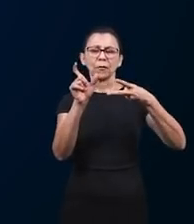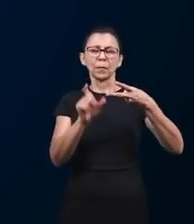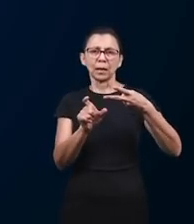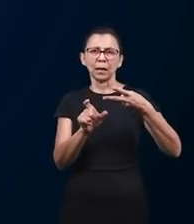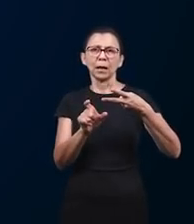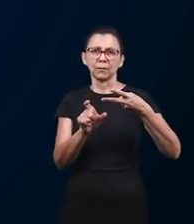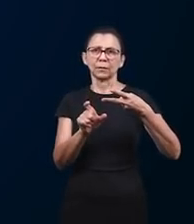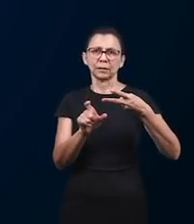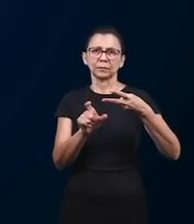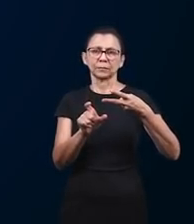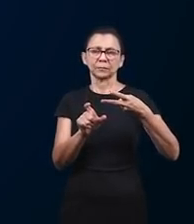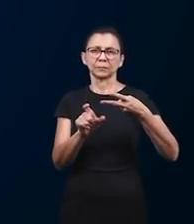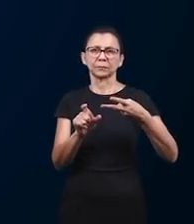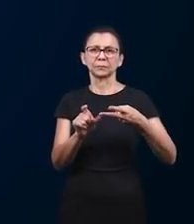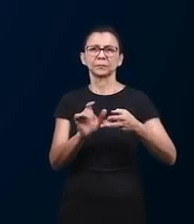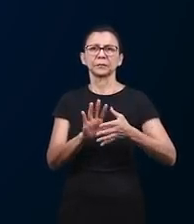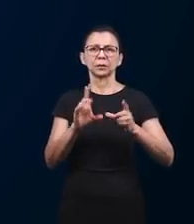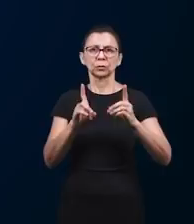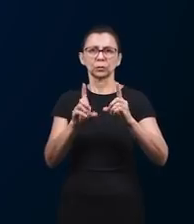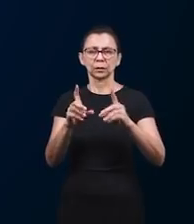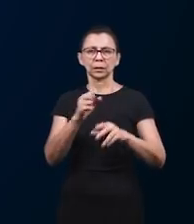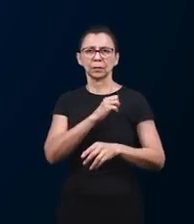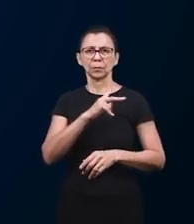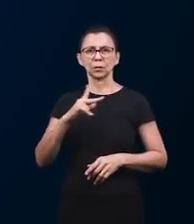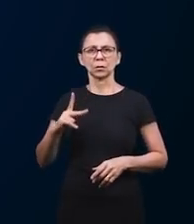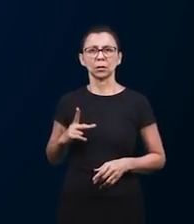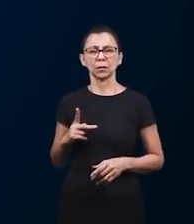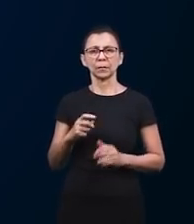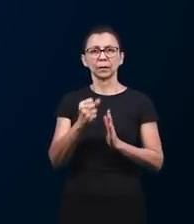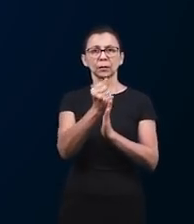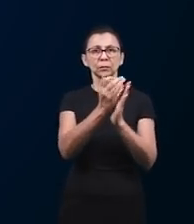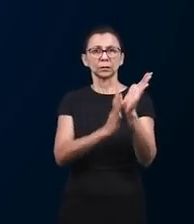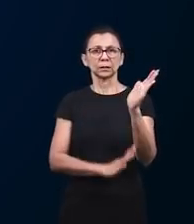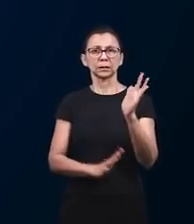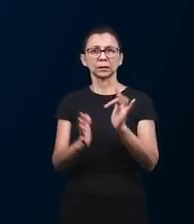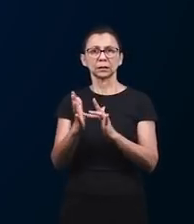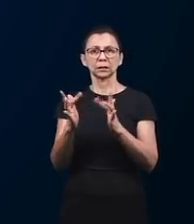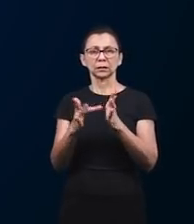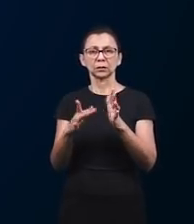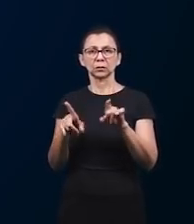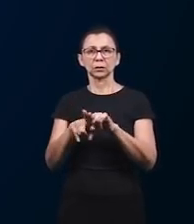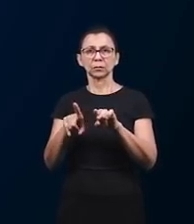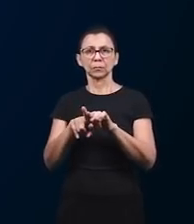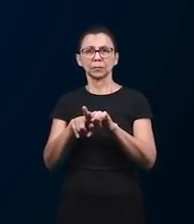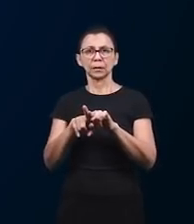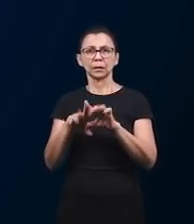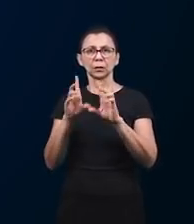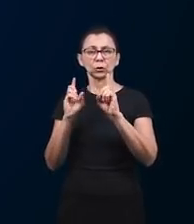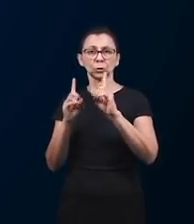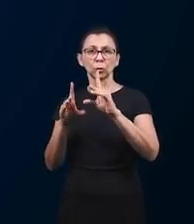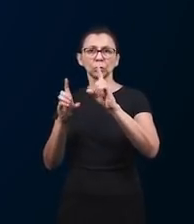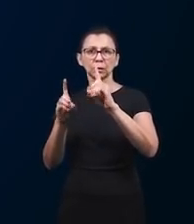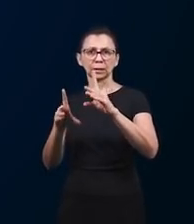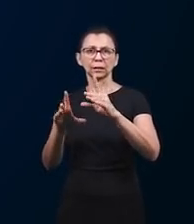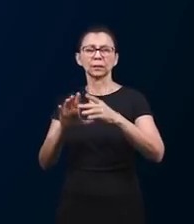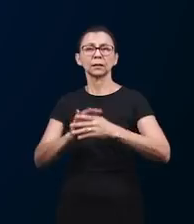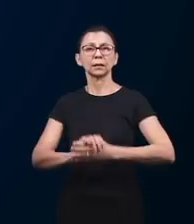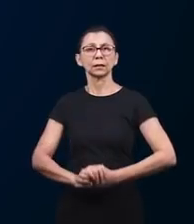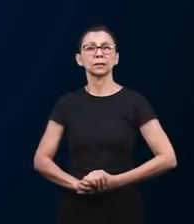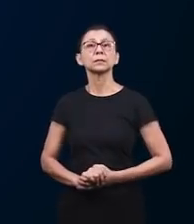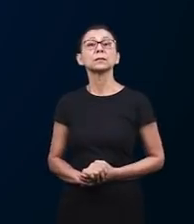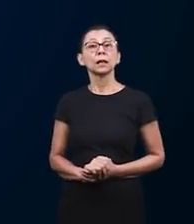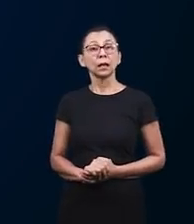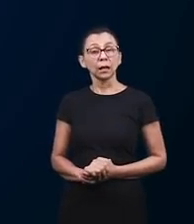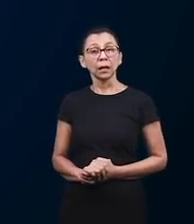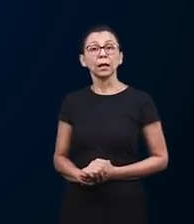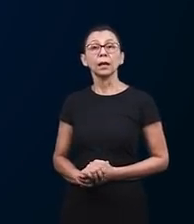o sangue e a palavra. O texto está em Apocalipse 12, 11, que diz: e eles o venceram